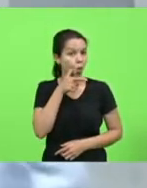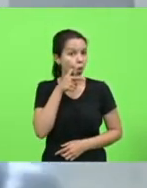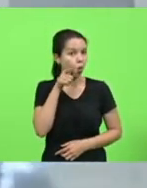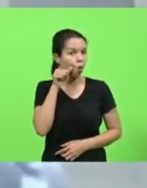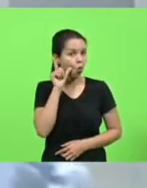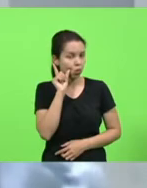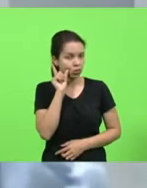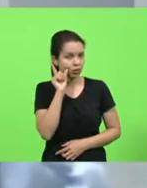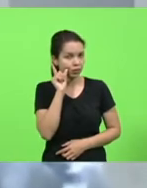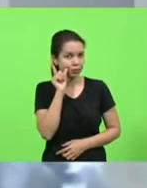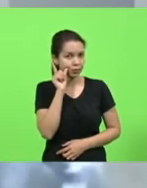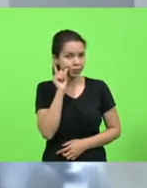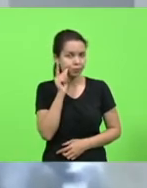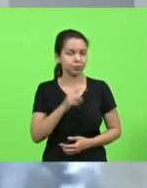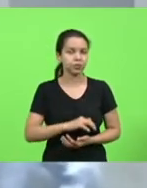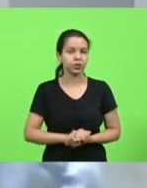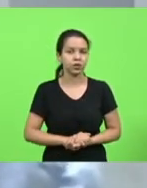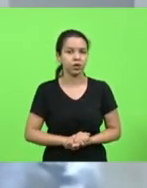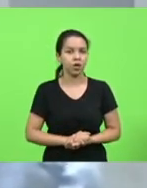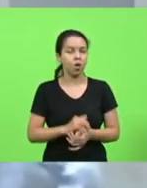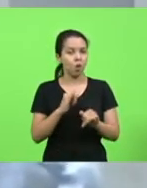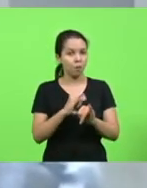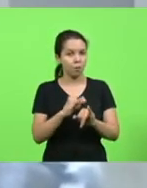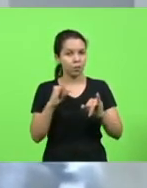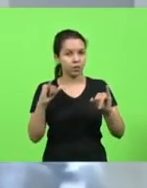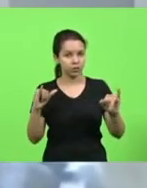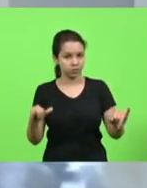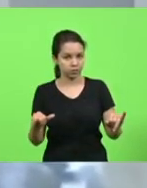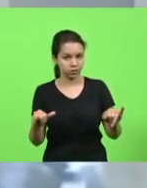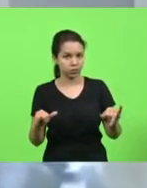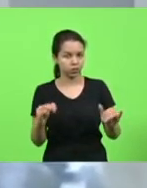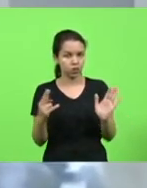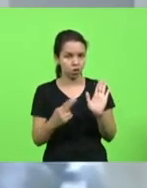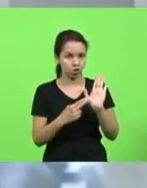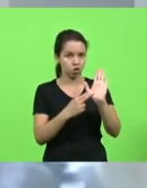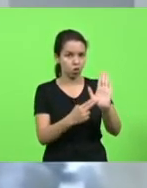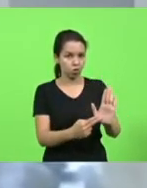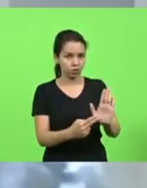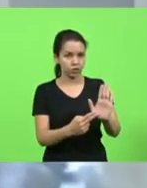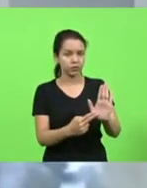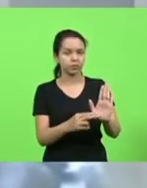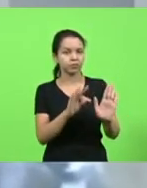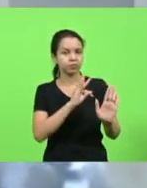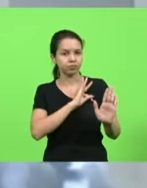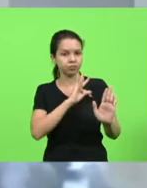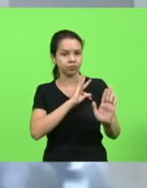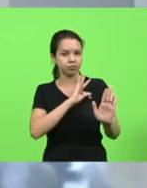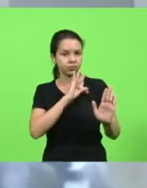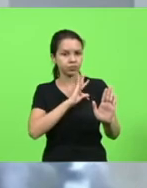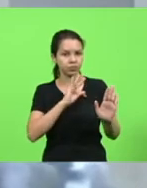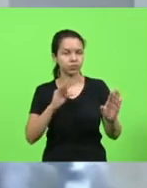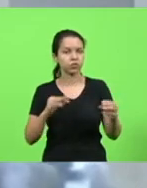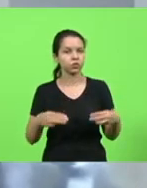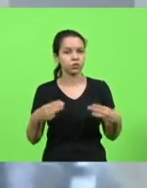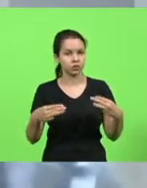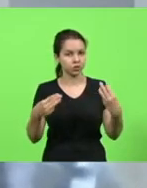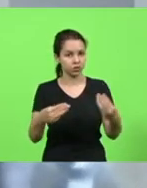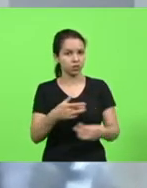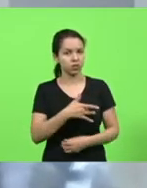a gente teve, com a publicação da nota do a nota técnica do Ministério da Saúde,